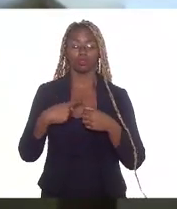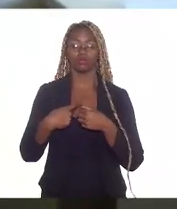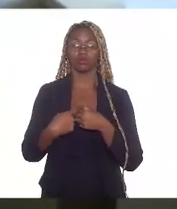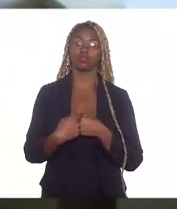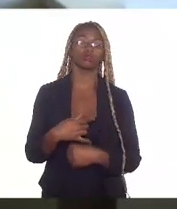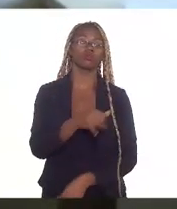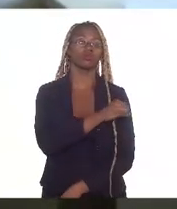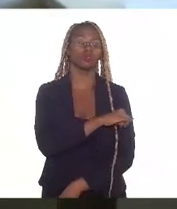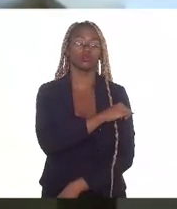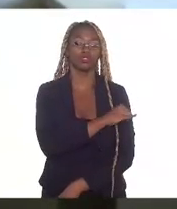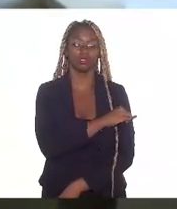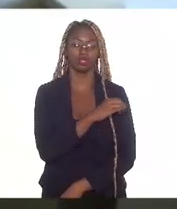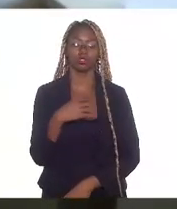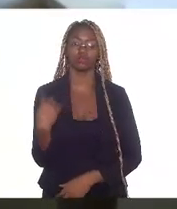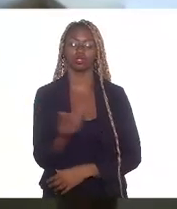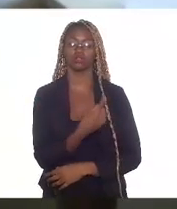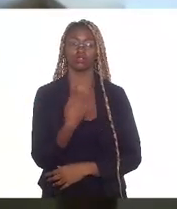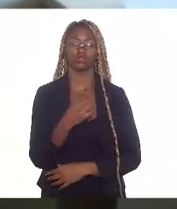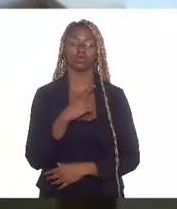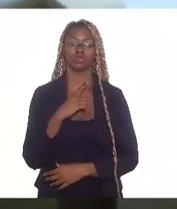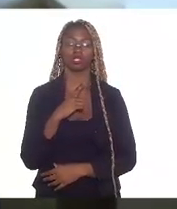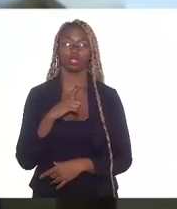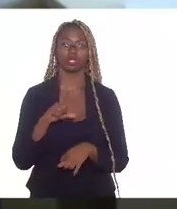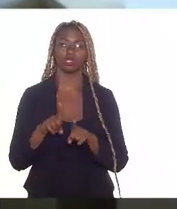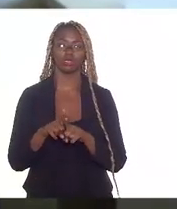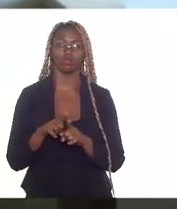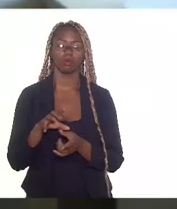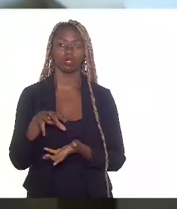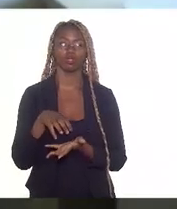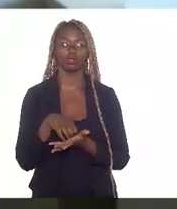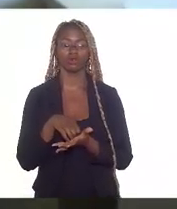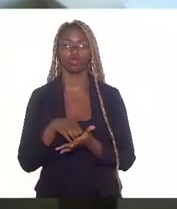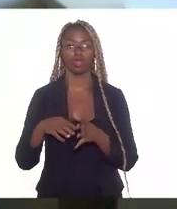Janeiro, porque a gente tinha lá também um núcleo de terras.